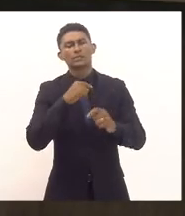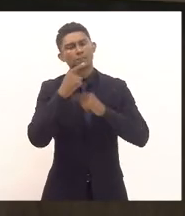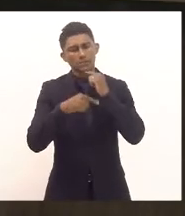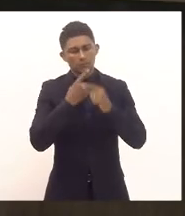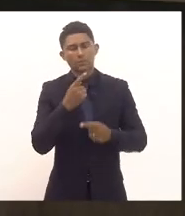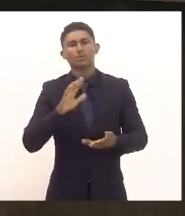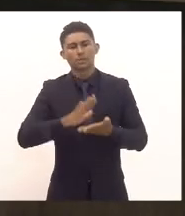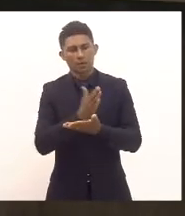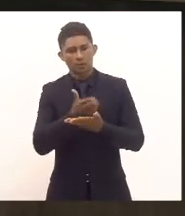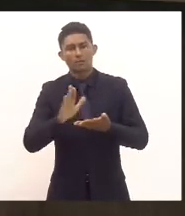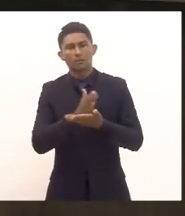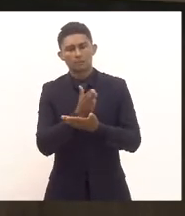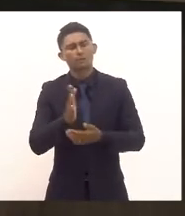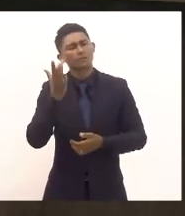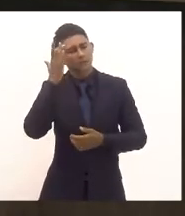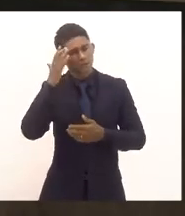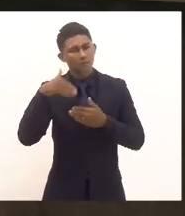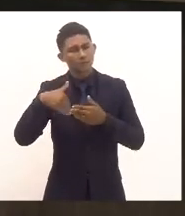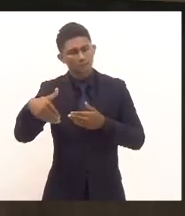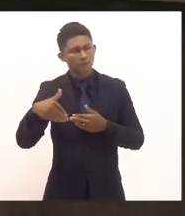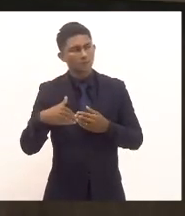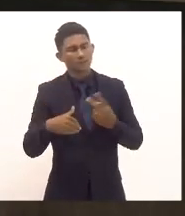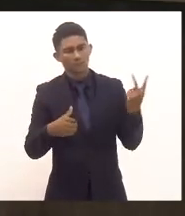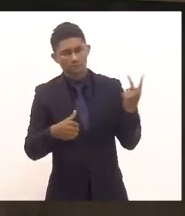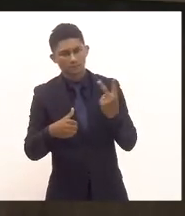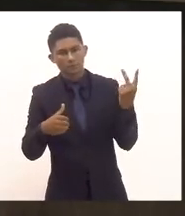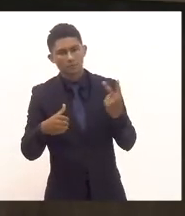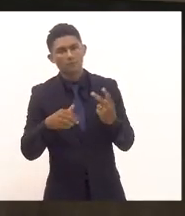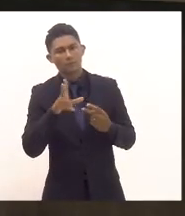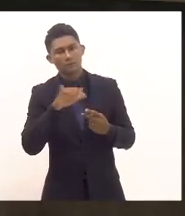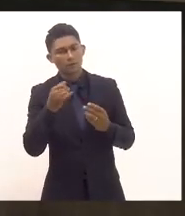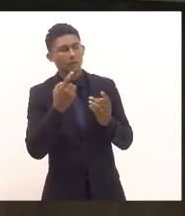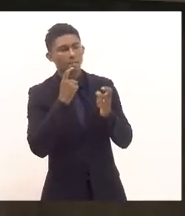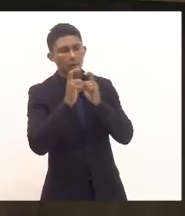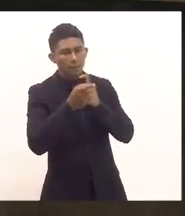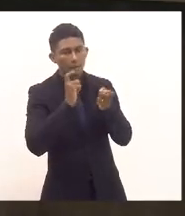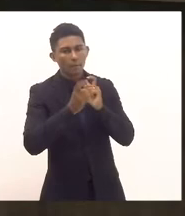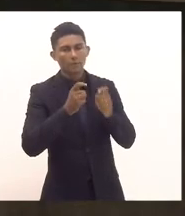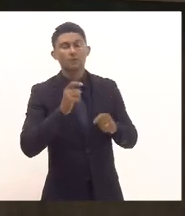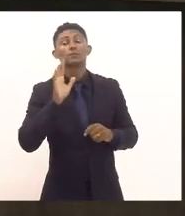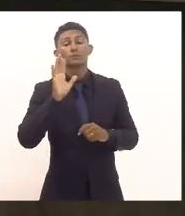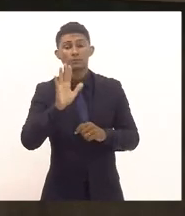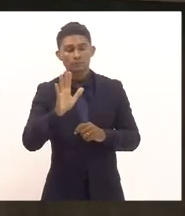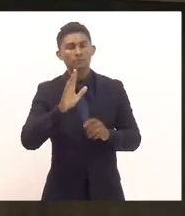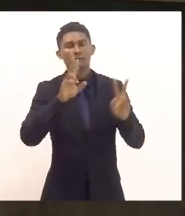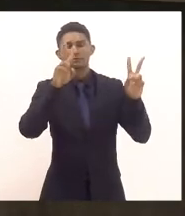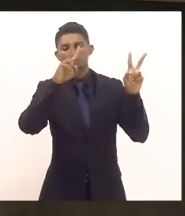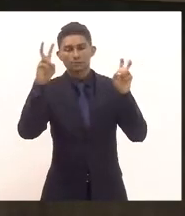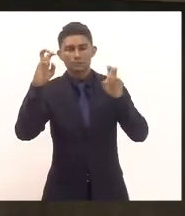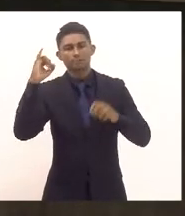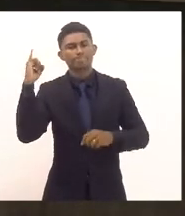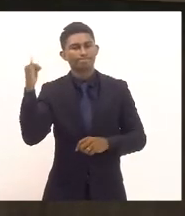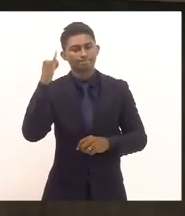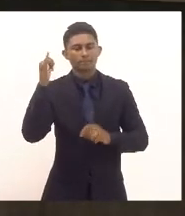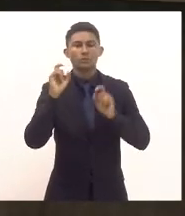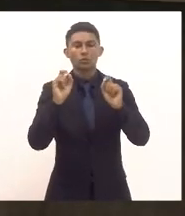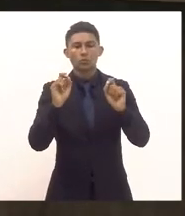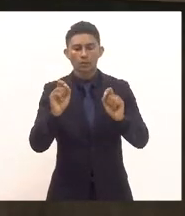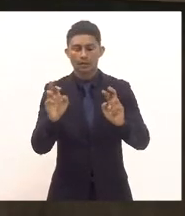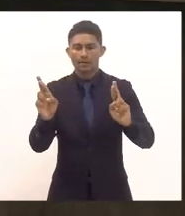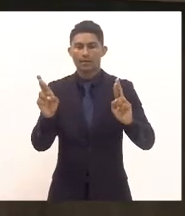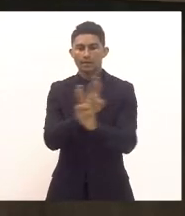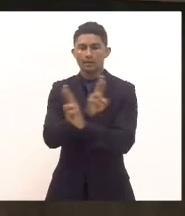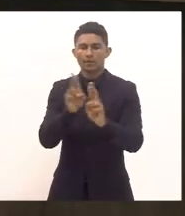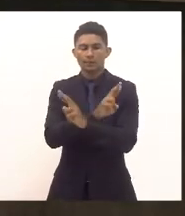acho que a gente vai ter um positiva oportunidade de discutir isso mas esse não tem uma especial relevância que a gente defende sempre relação entre as Universidades